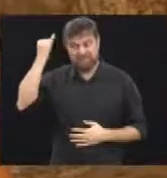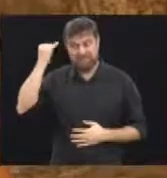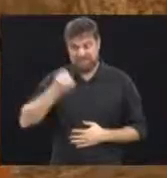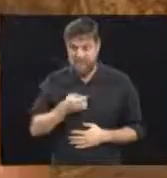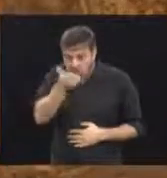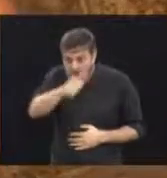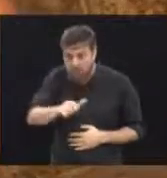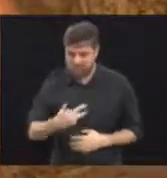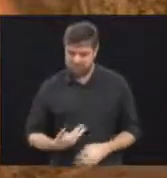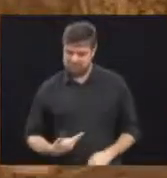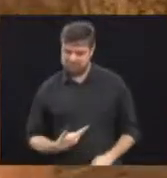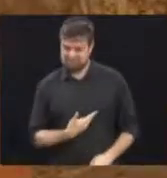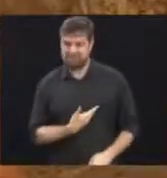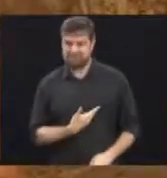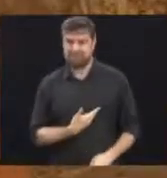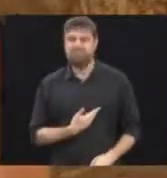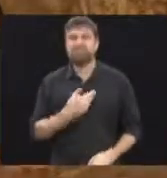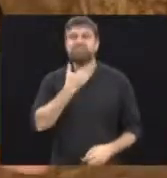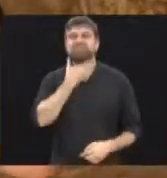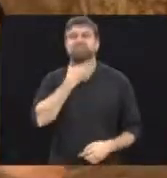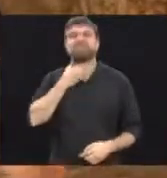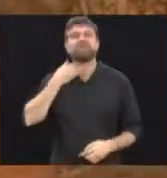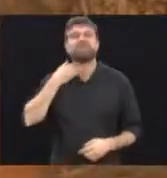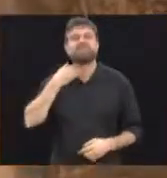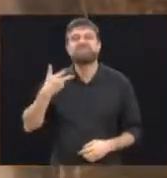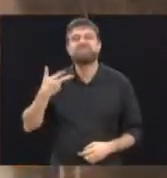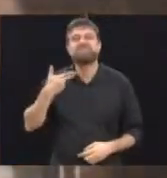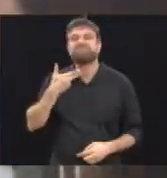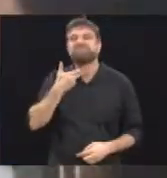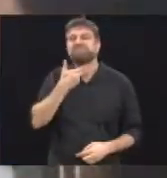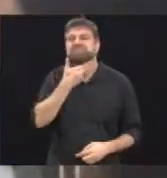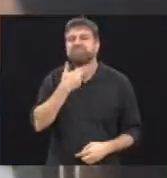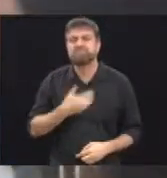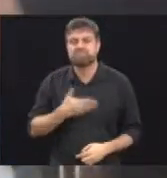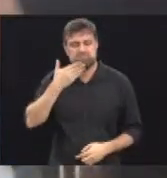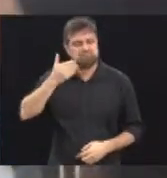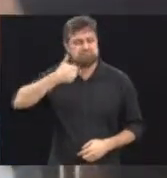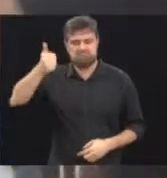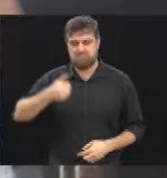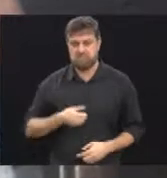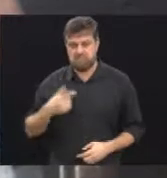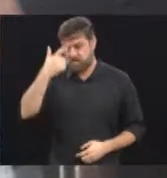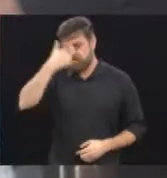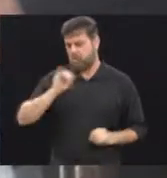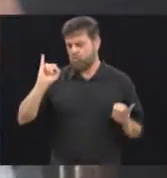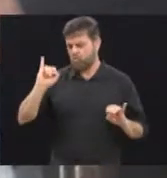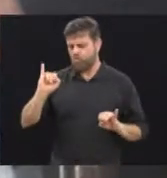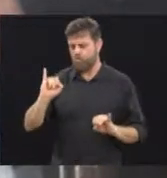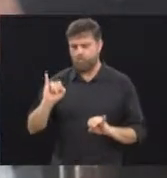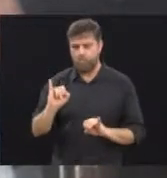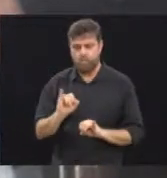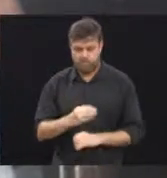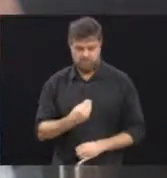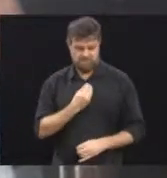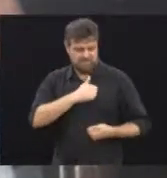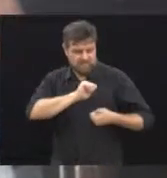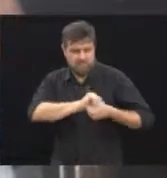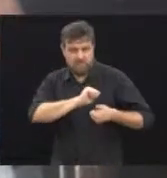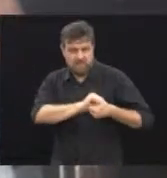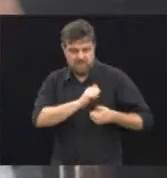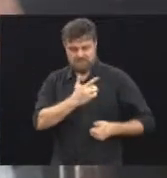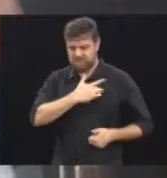próxima. Do que vai ser a próxima? Pescoço. Quero tirar o excesso de pele. Foi ótimo emagrecer, foi qualidade de vida,